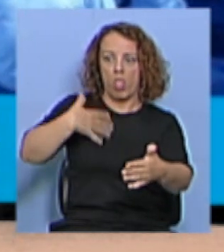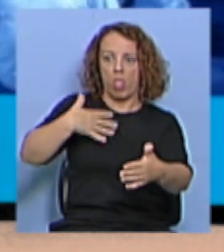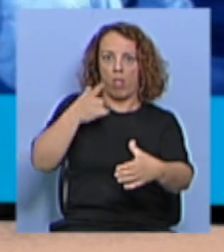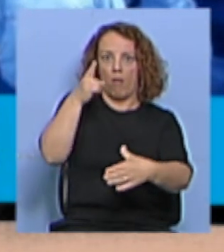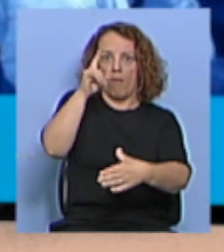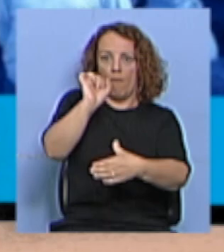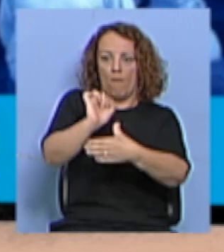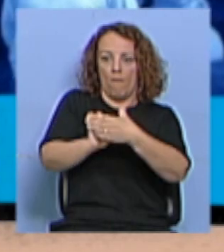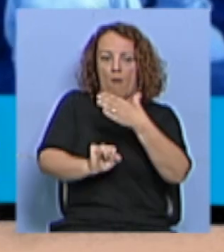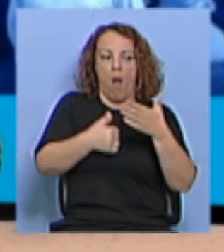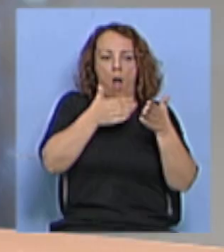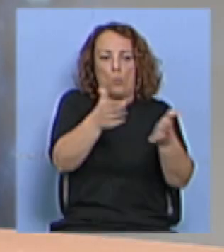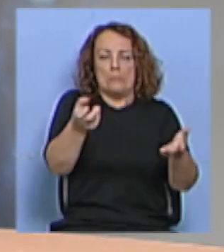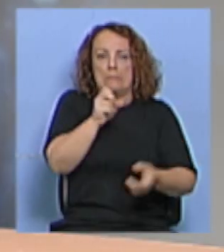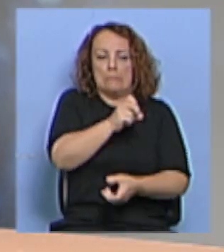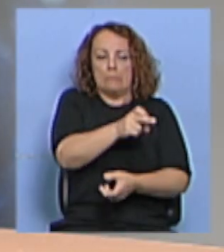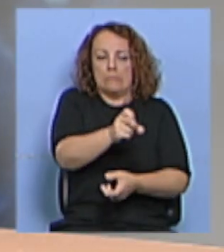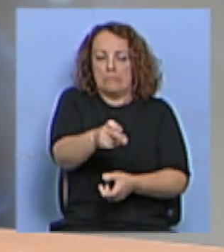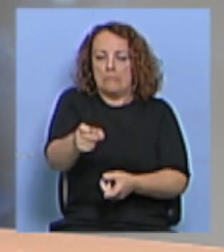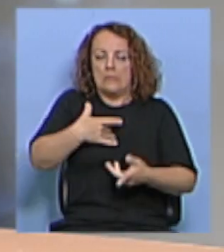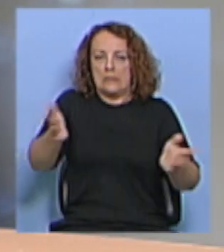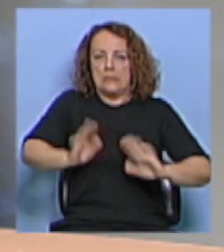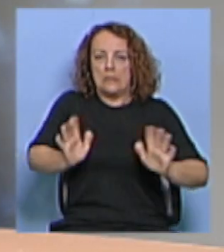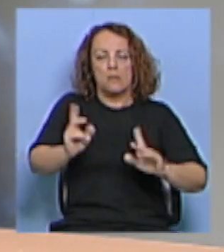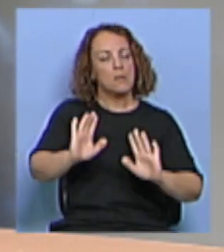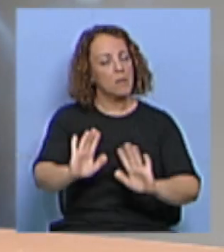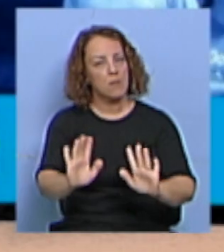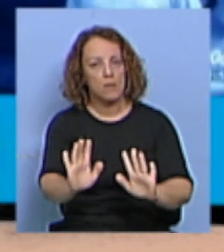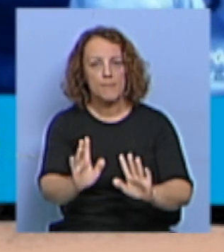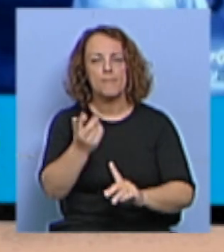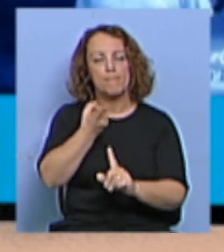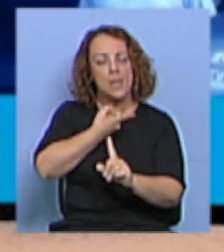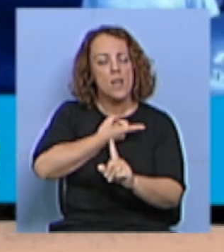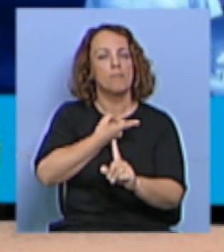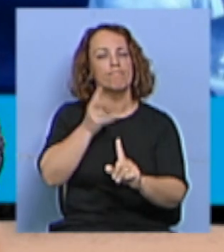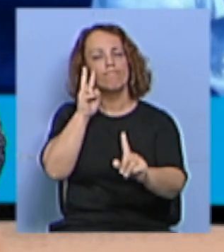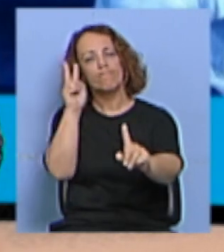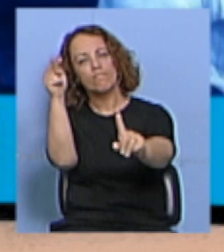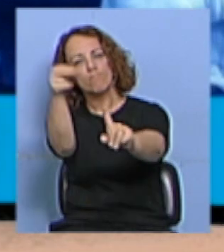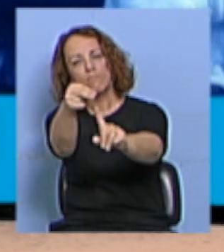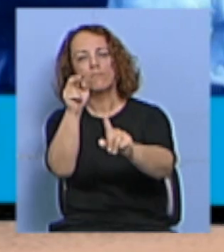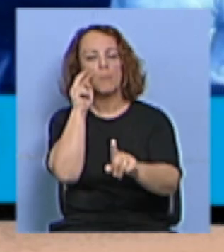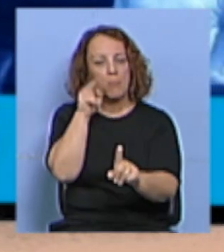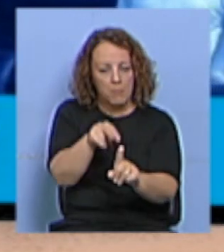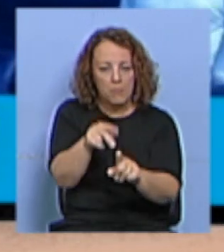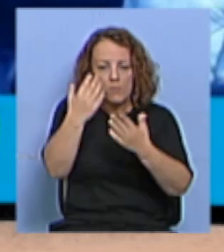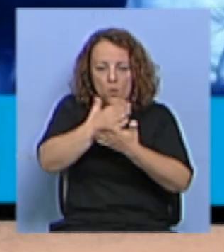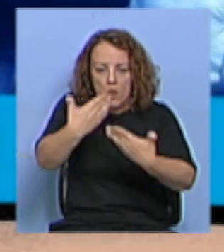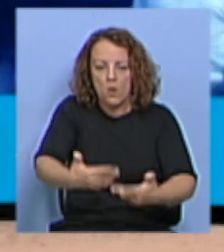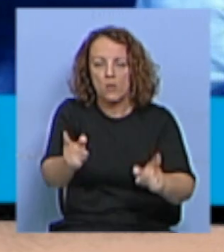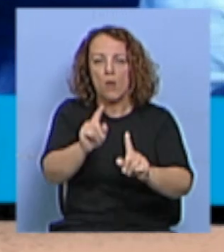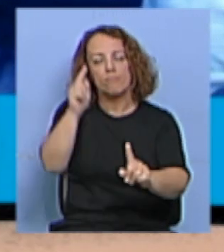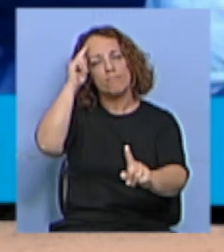tal solidariedade. Mantermos um olhar que vai mais longe do que o imediato e mantermos esta capacidade de ser solidários